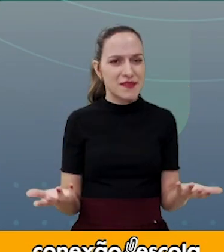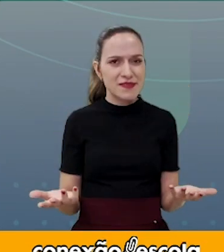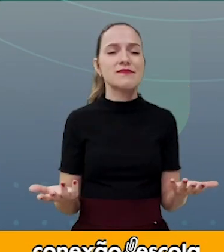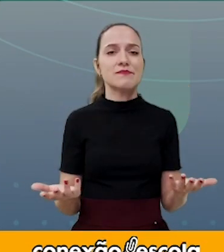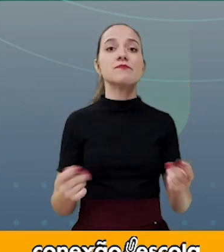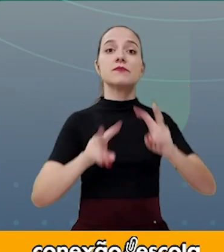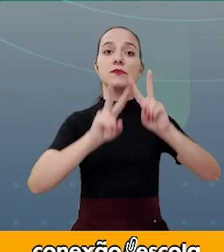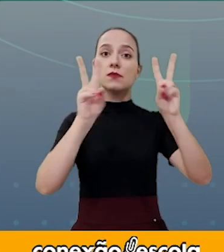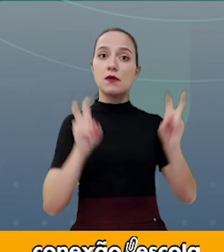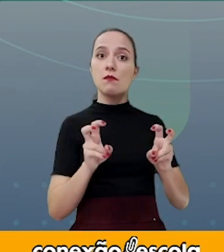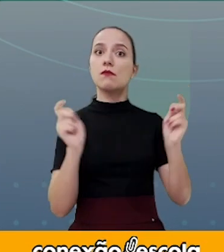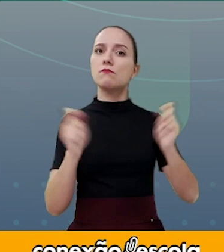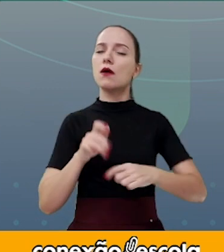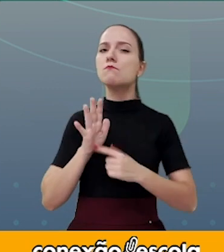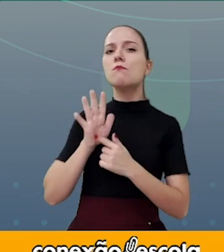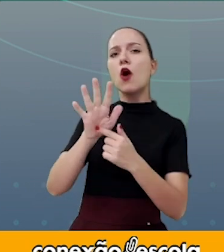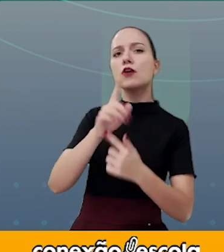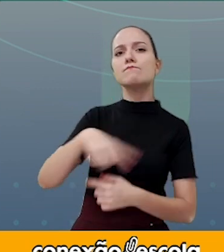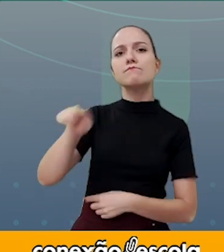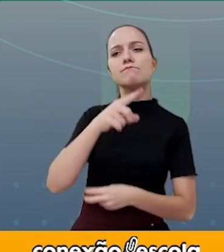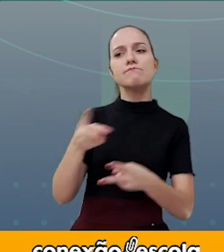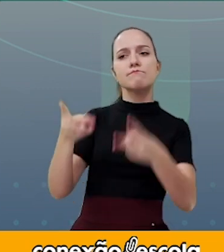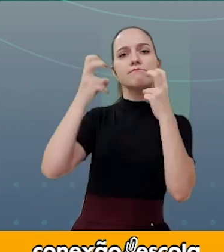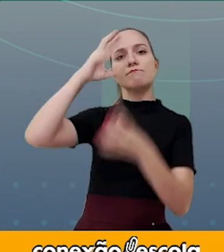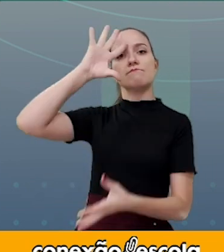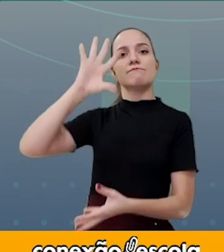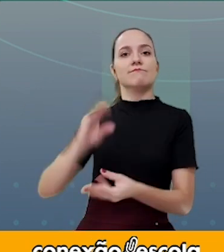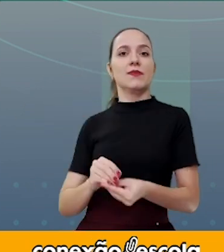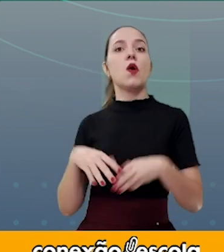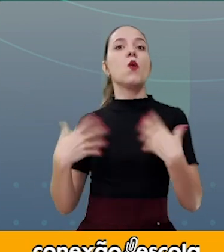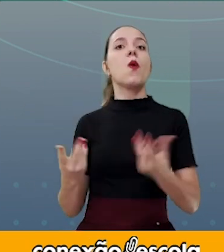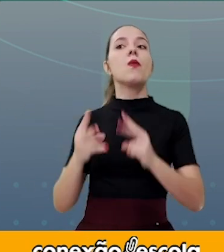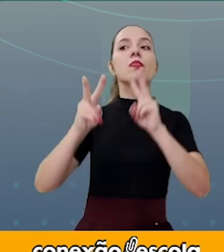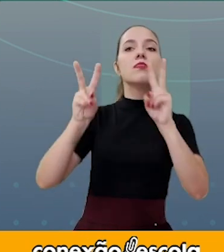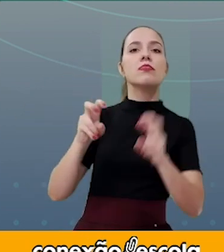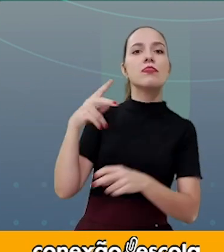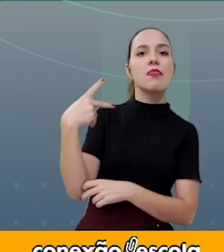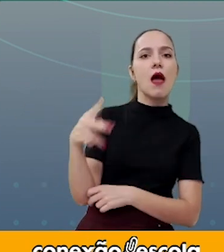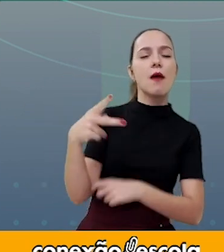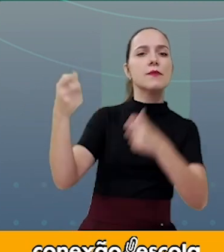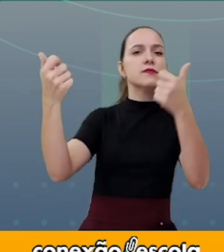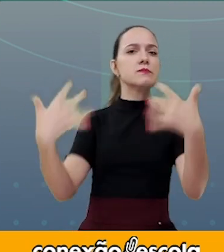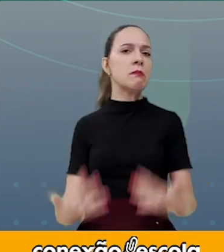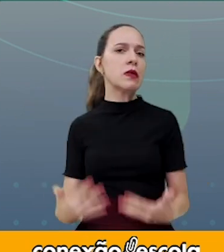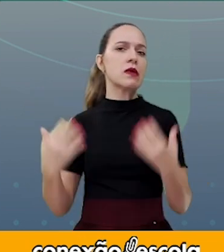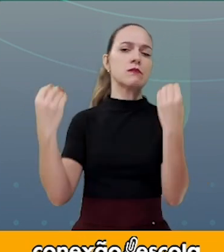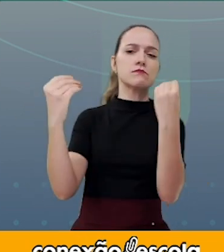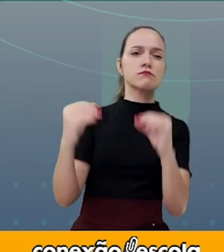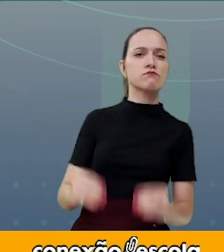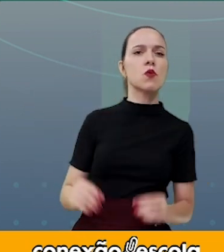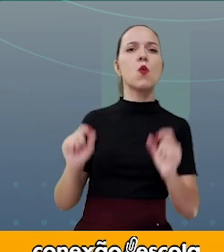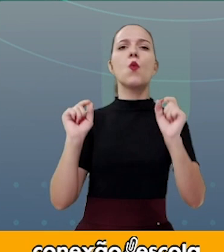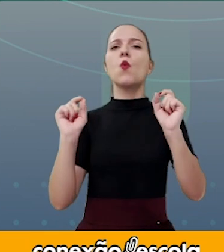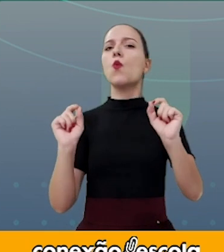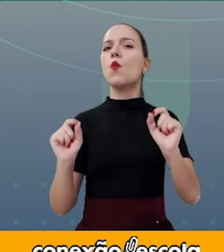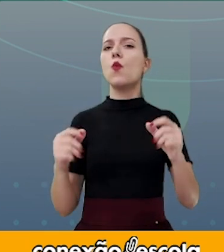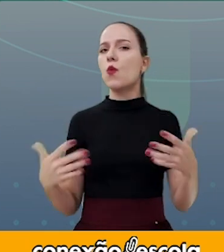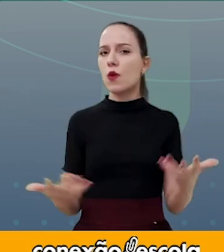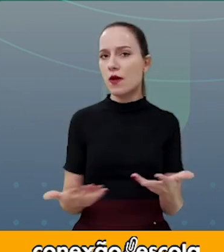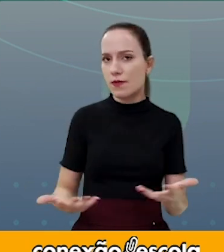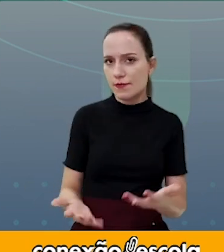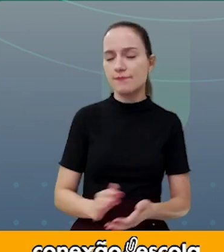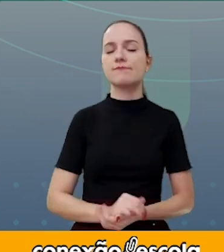título mostra o que vamos falar nessa tabela, o que tem a ver os dados que